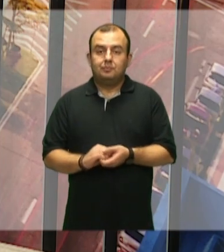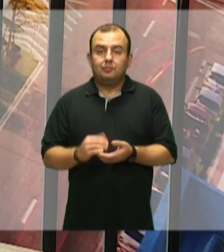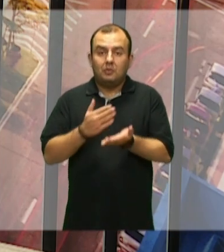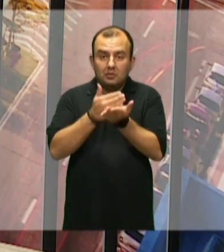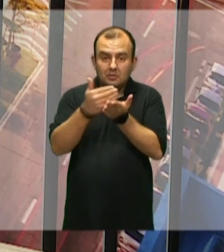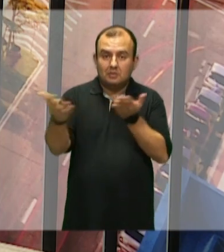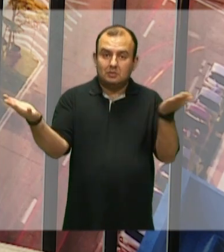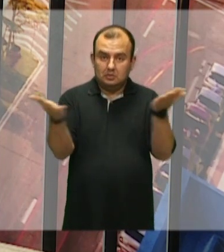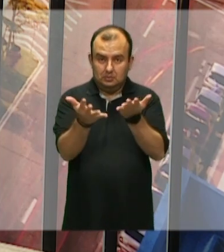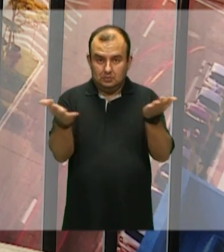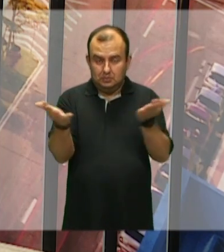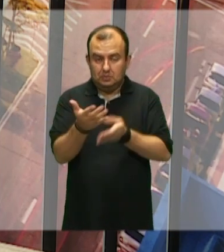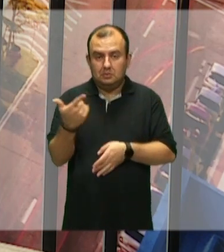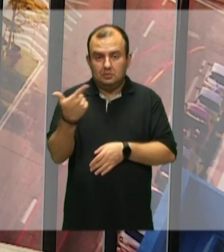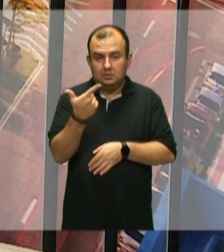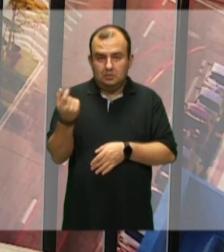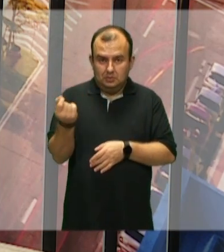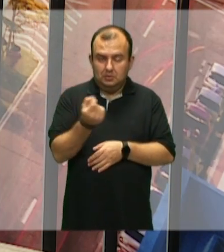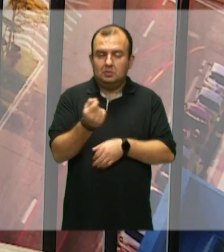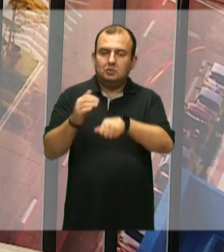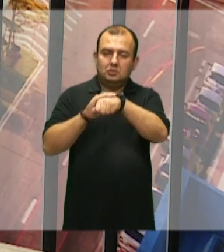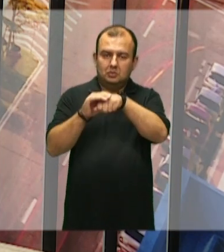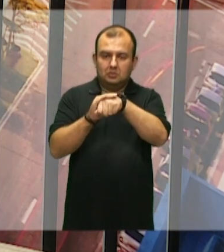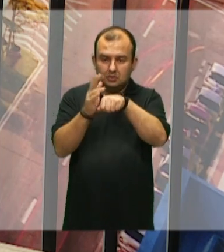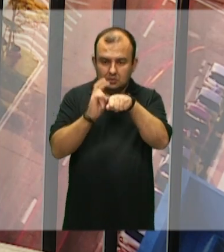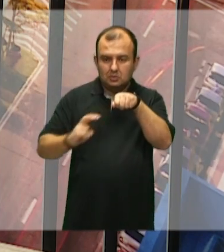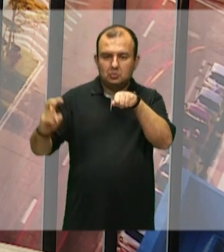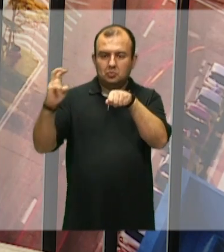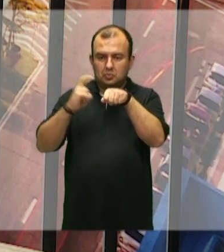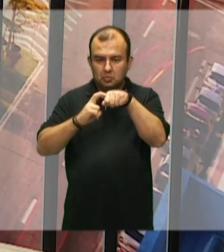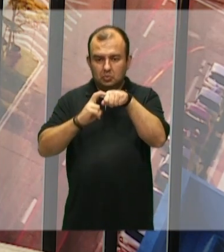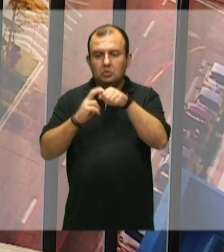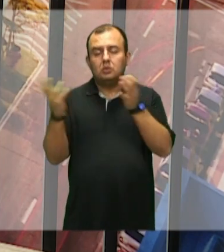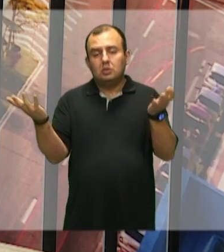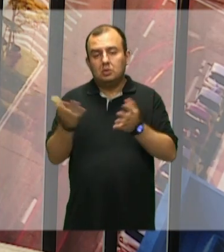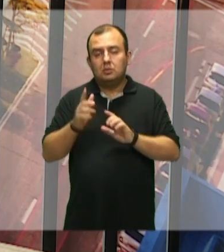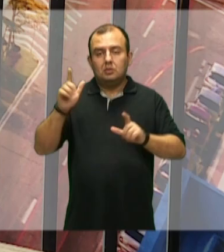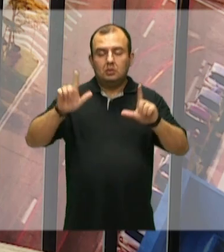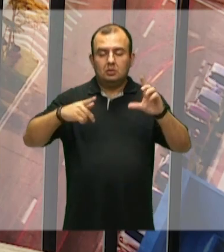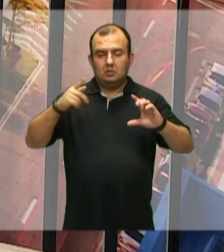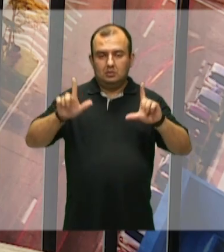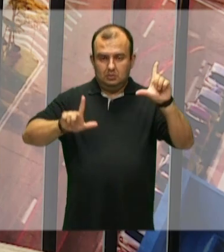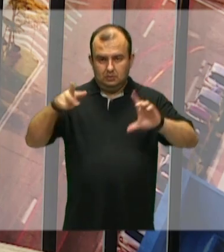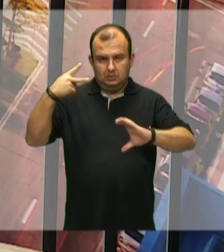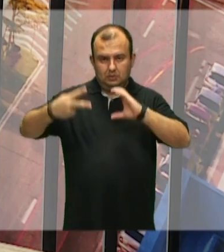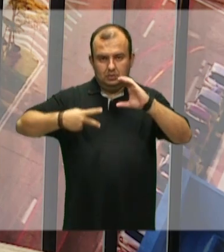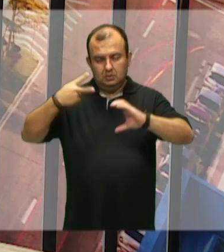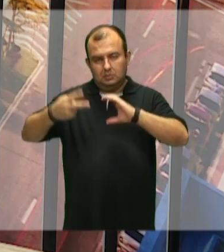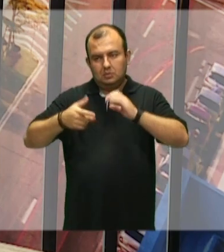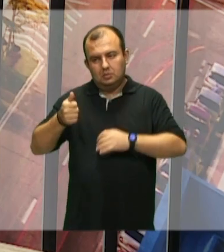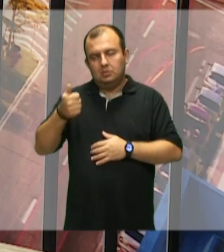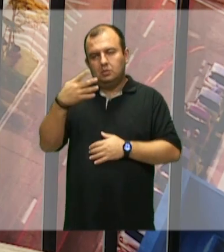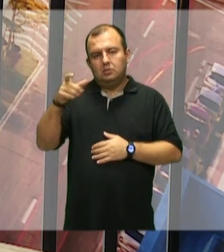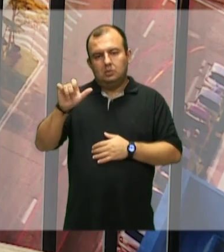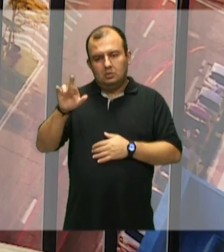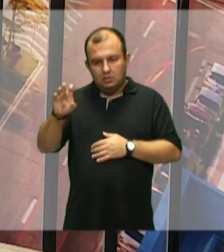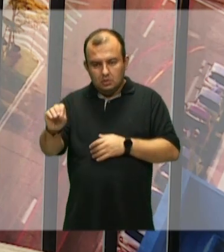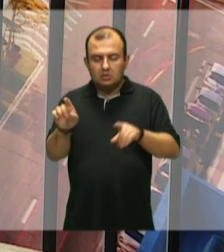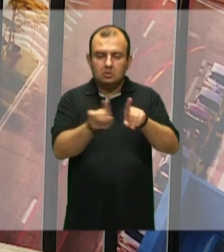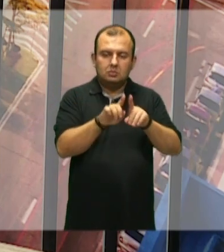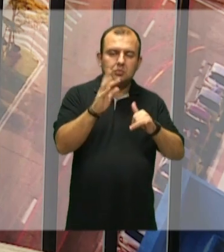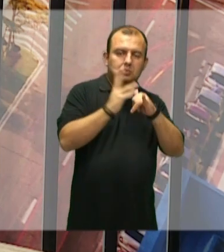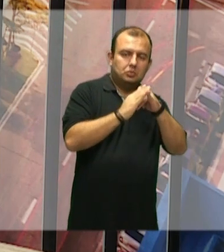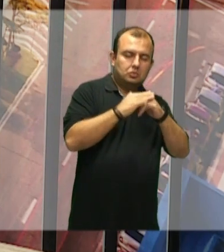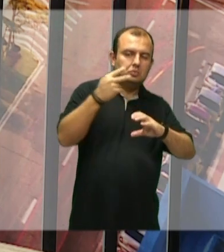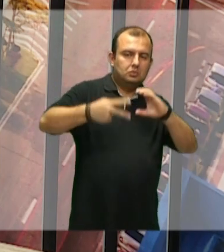Estamos começando a nossa 20ª Conversa Cultural, aqui pela TV Câmara, canal 14 da Claro e também no YouTube da Câmara